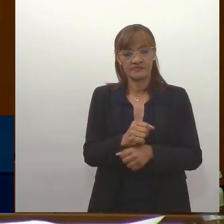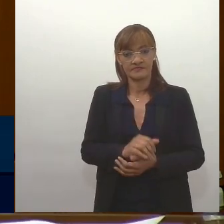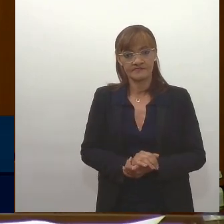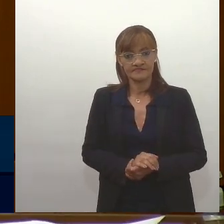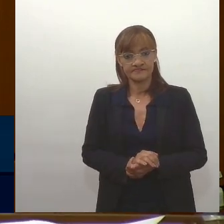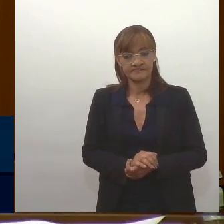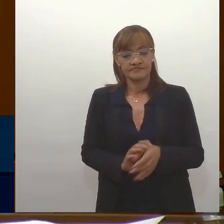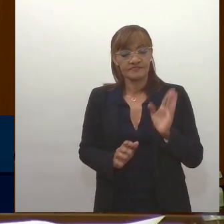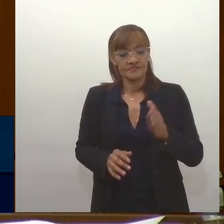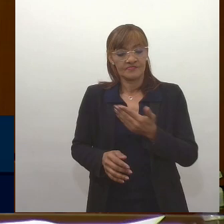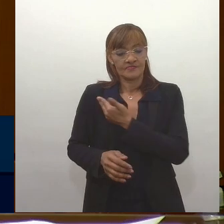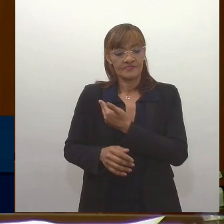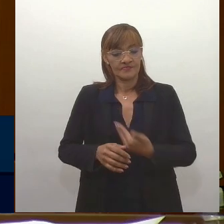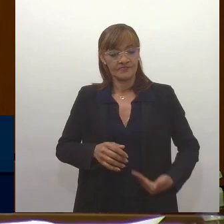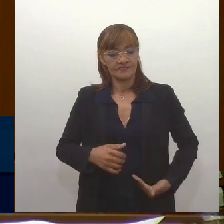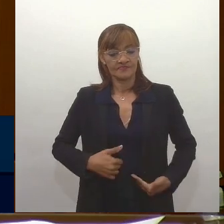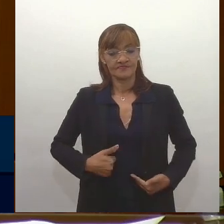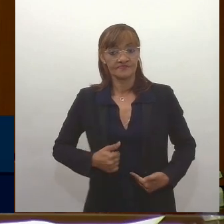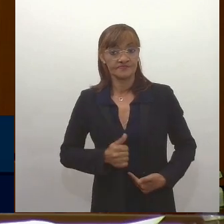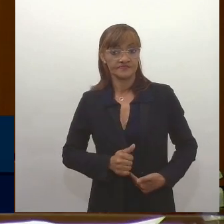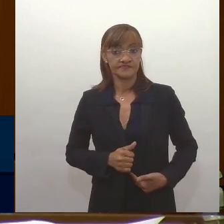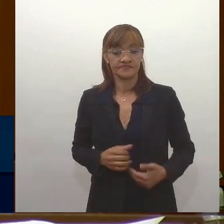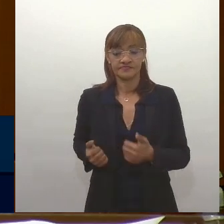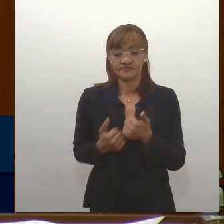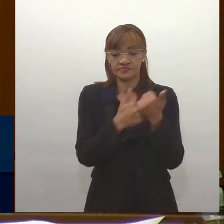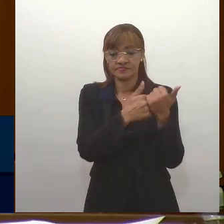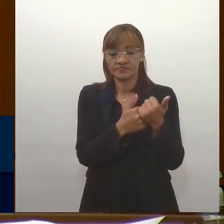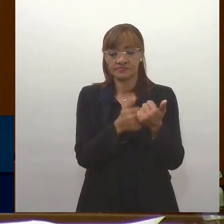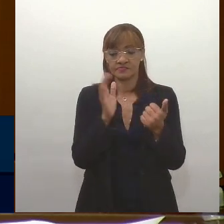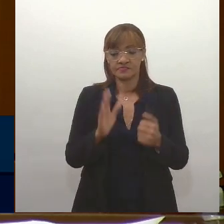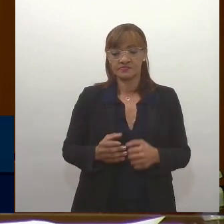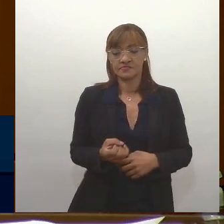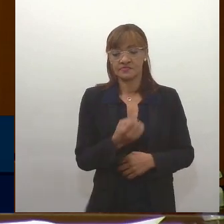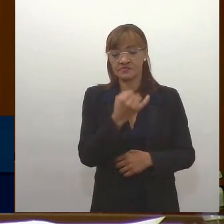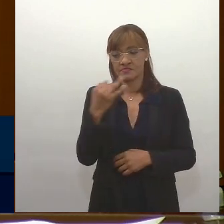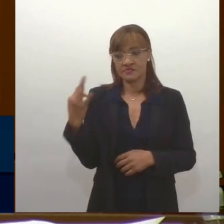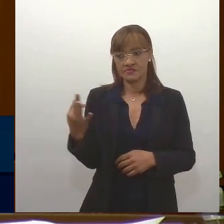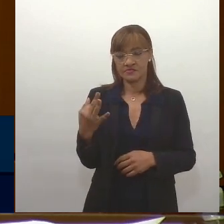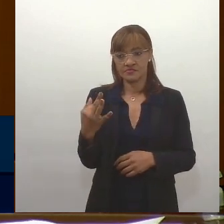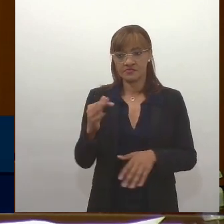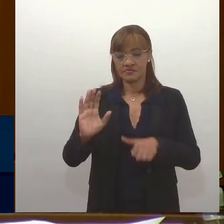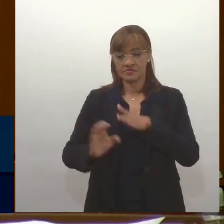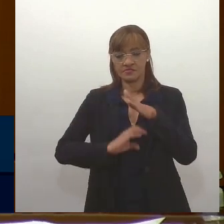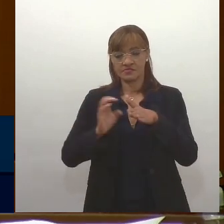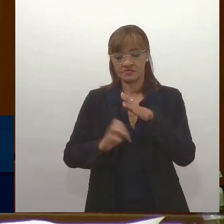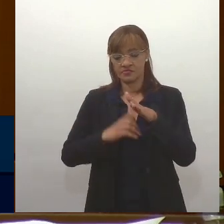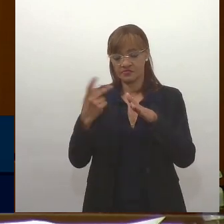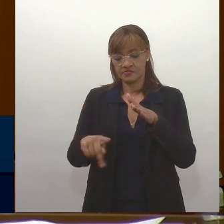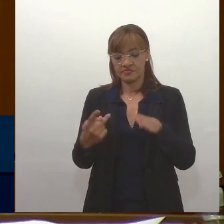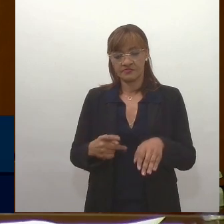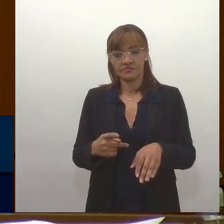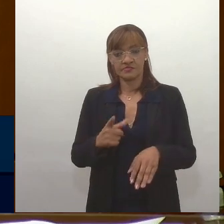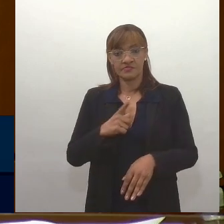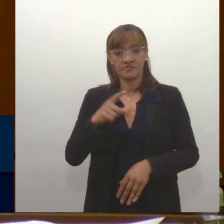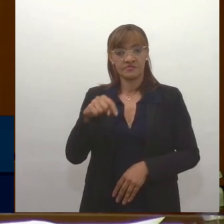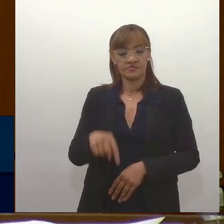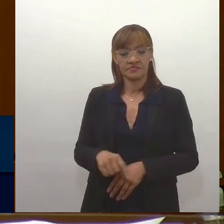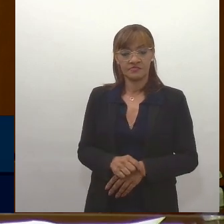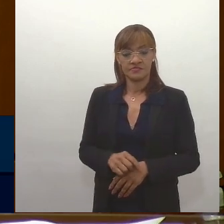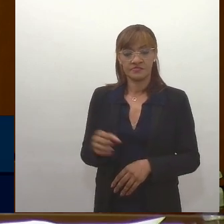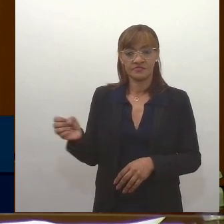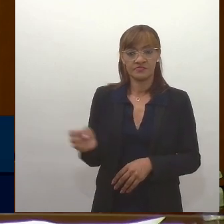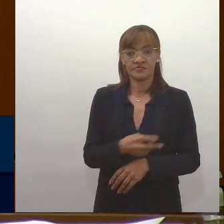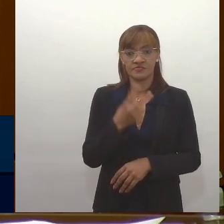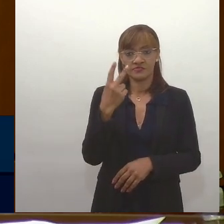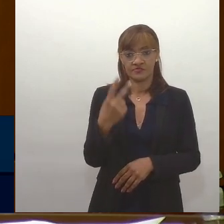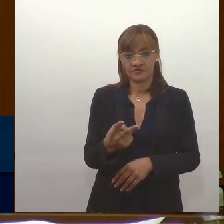tem procurado apoiar e ampliar o número de empresas que se instalam aqui a exemplo de duas novas plantas do grupo Maratá